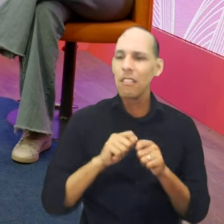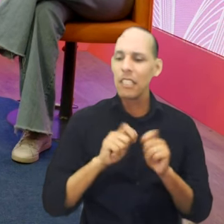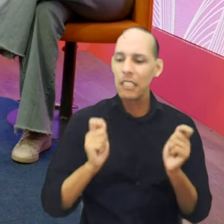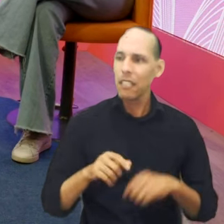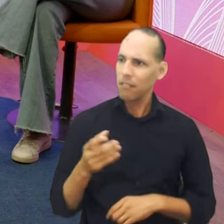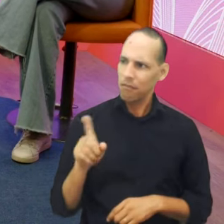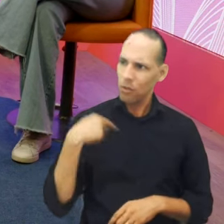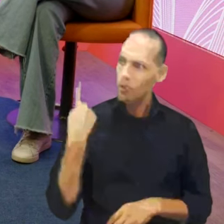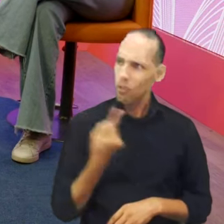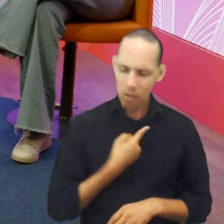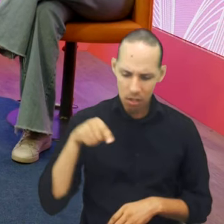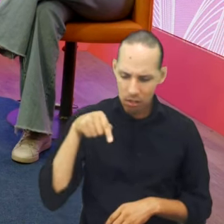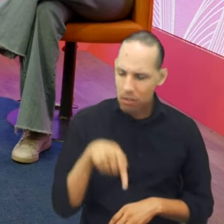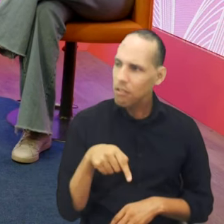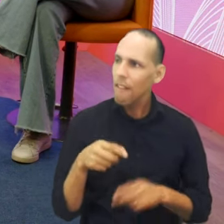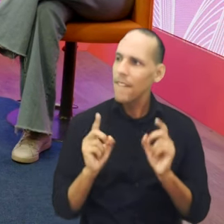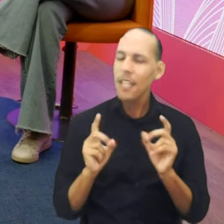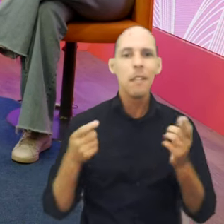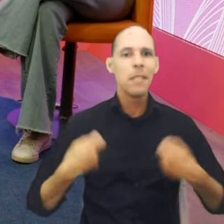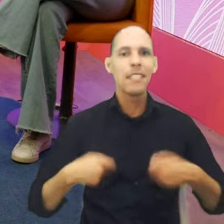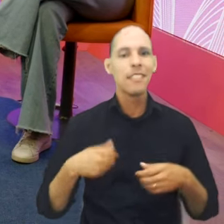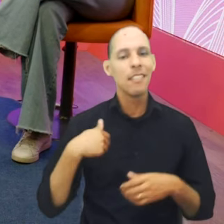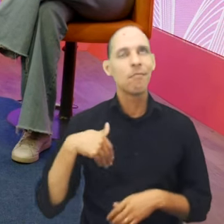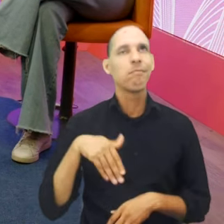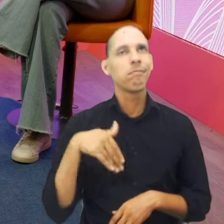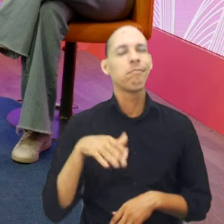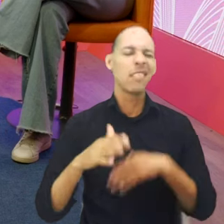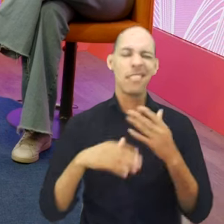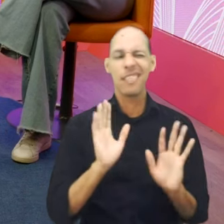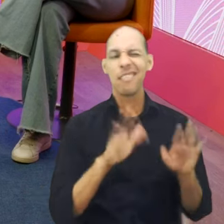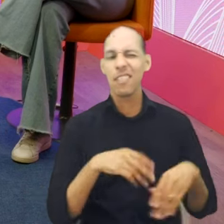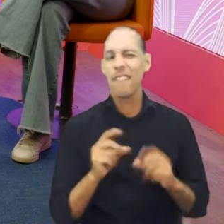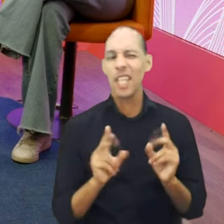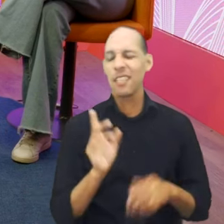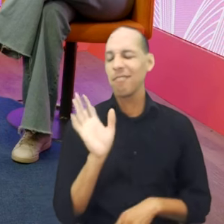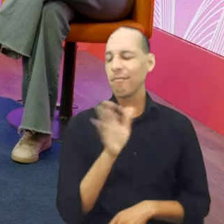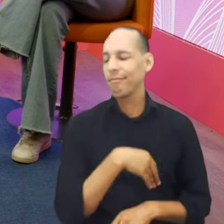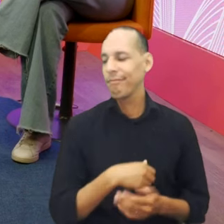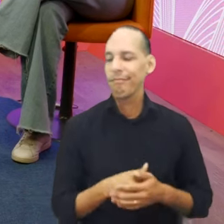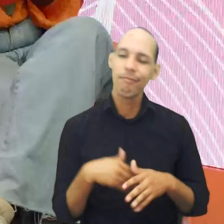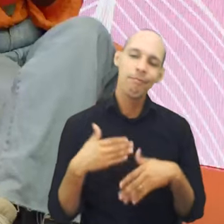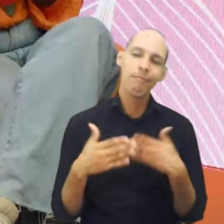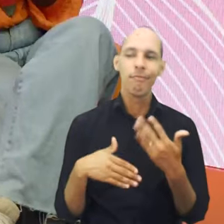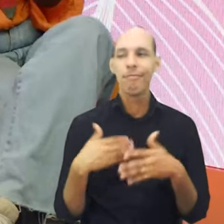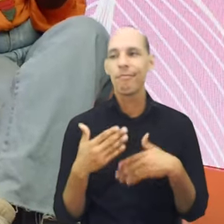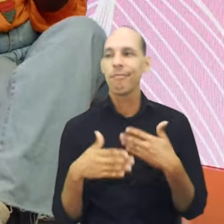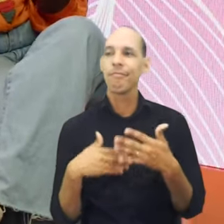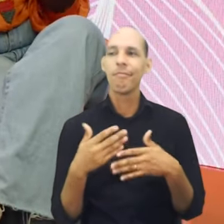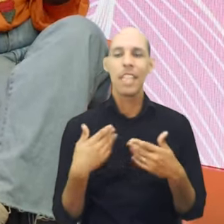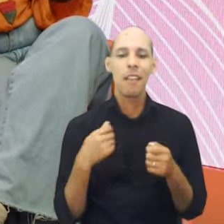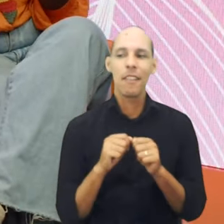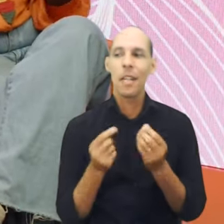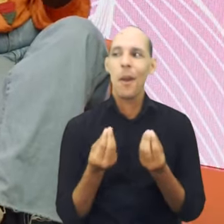cara, a gente tem que vender isso. Que legal. E eu fui jogando isso pra frente. Não, imagina, não vou vender isso aqui não, tá doido? Como que eu vou fazer